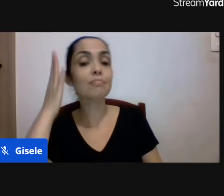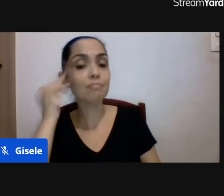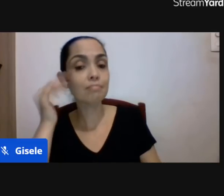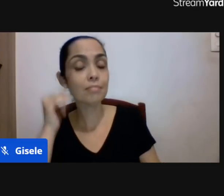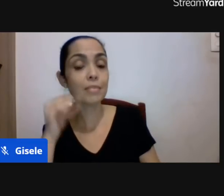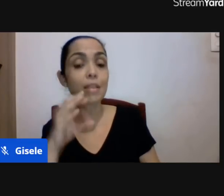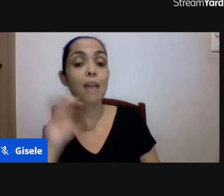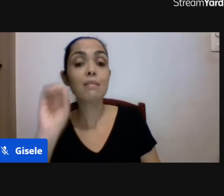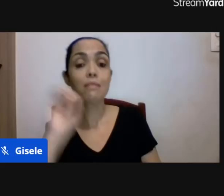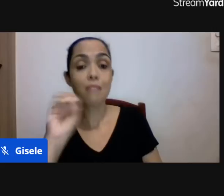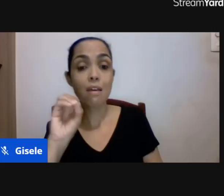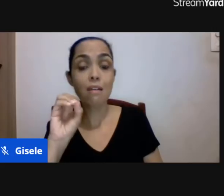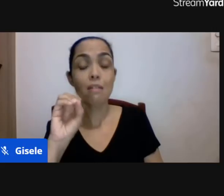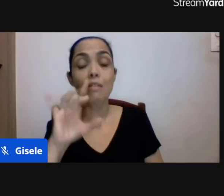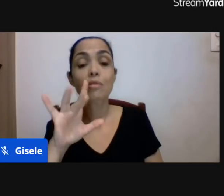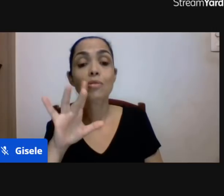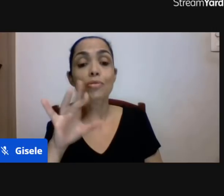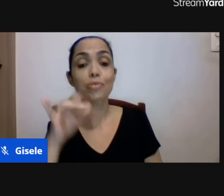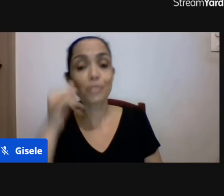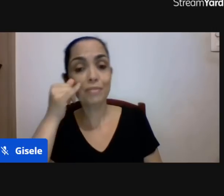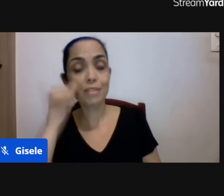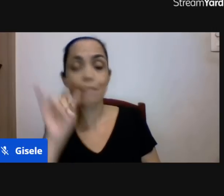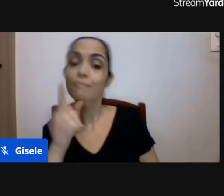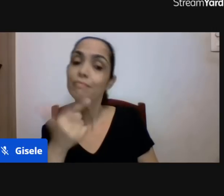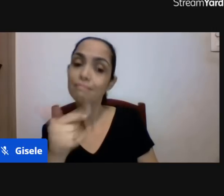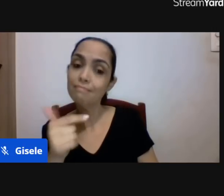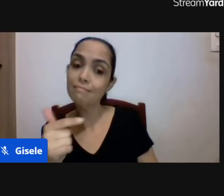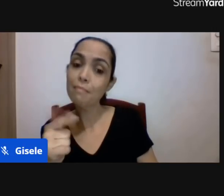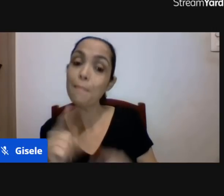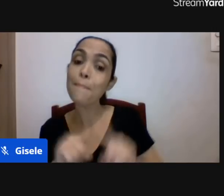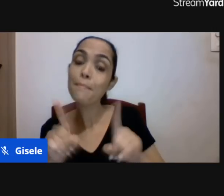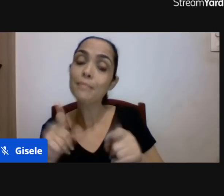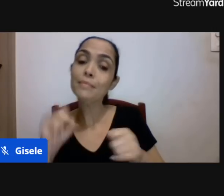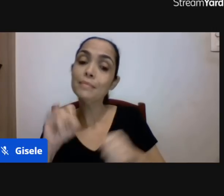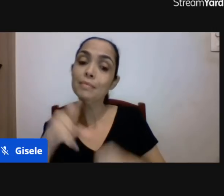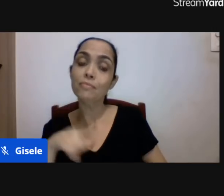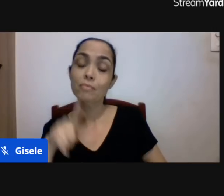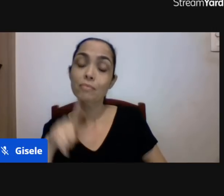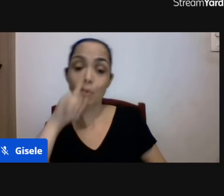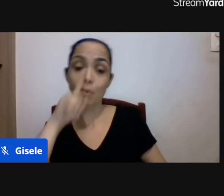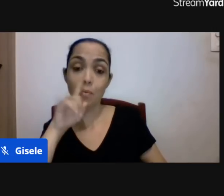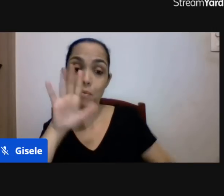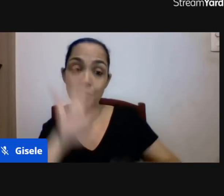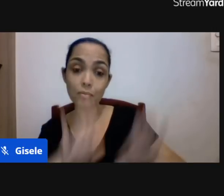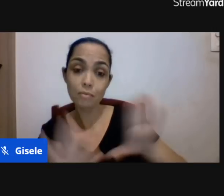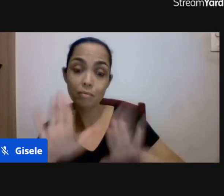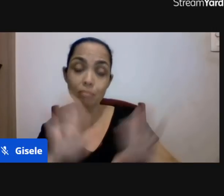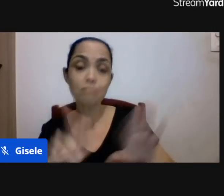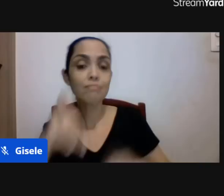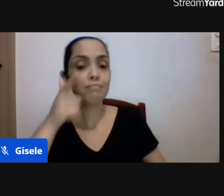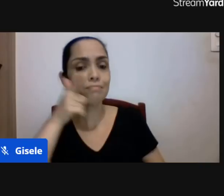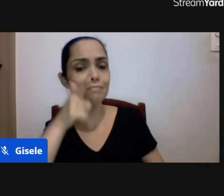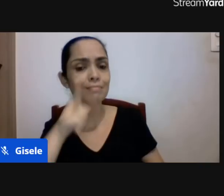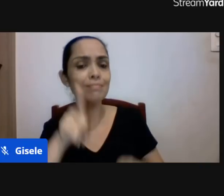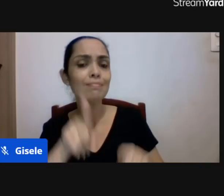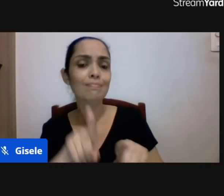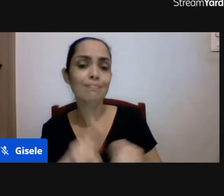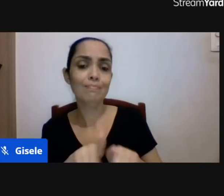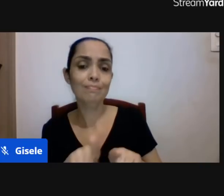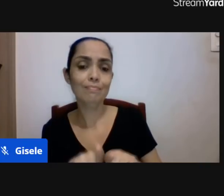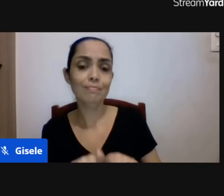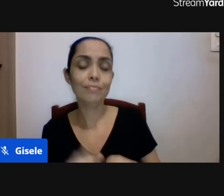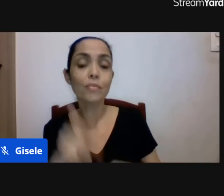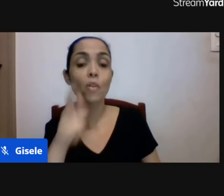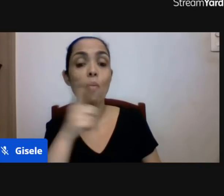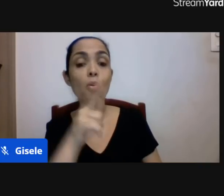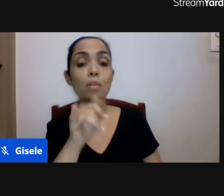que você tome todos os cuidados, ela não é nula, nunca vai ser nula. Por exemplo, só para mostrar uma situação para vocês, mais uma vez, eu vou dar um exemplo